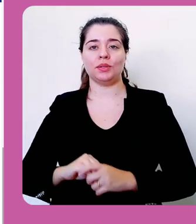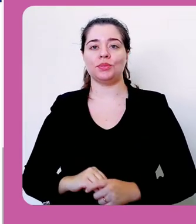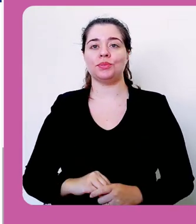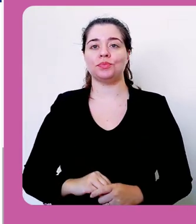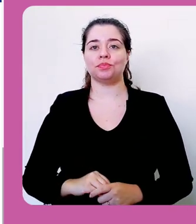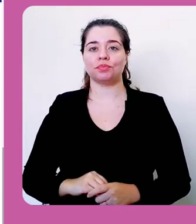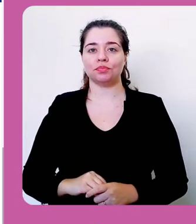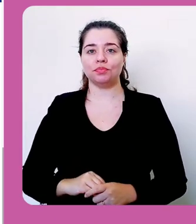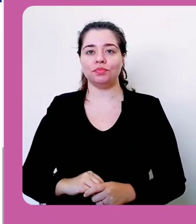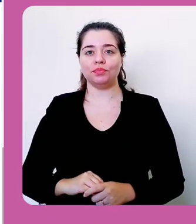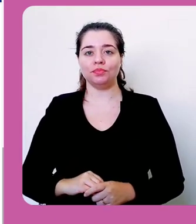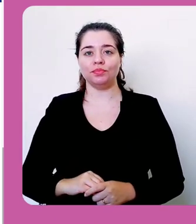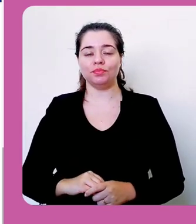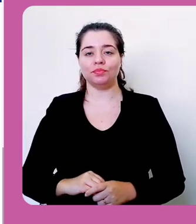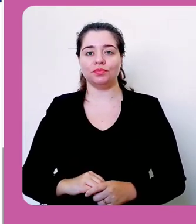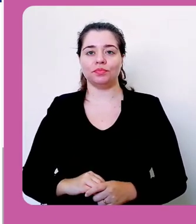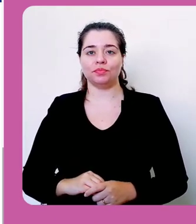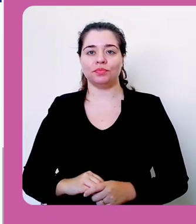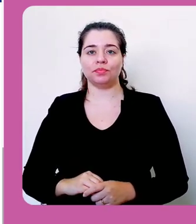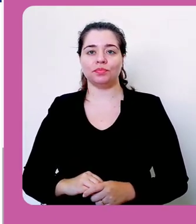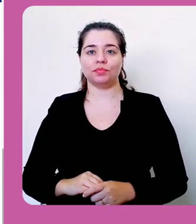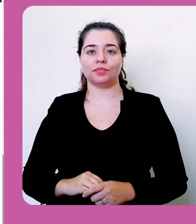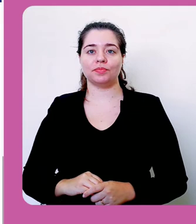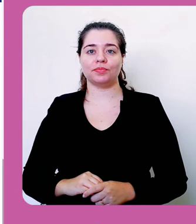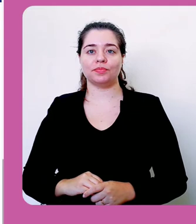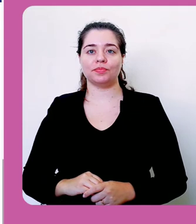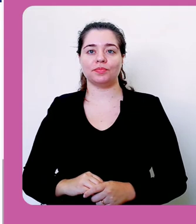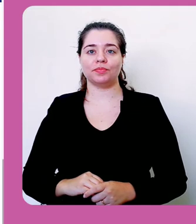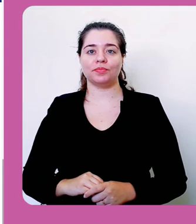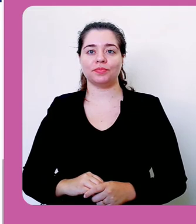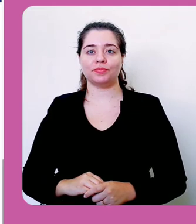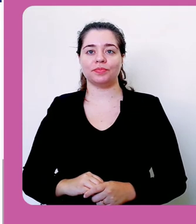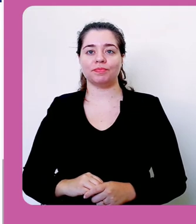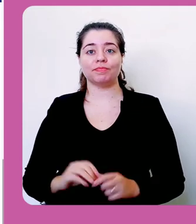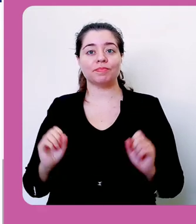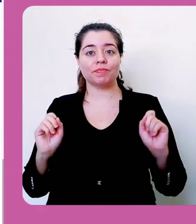atraso. Ok?